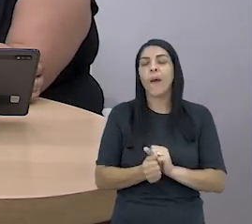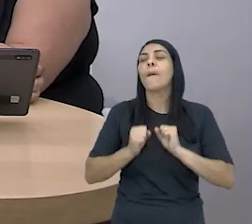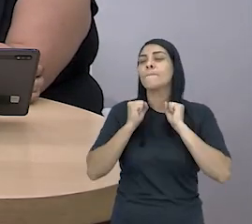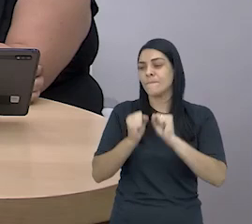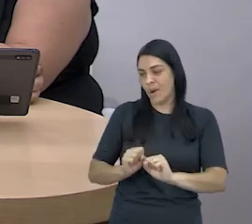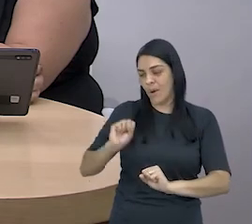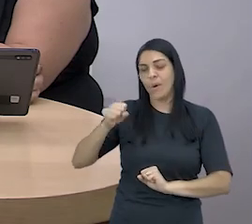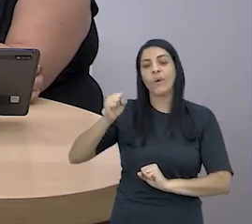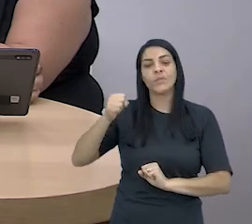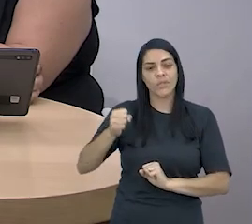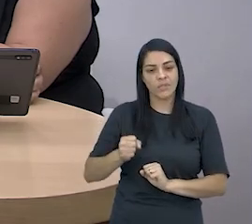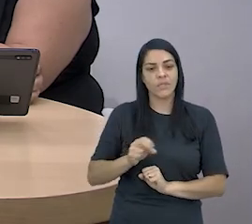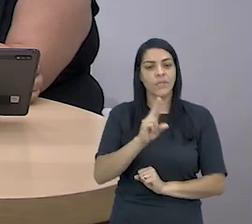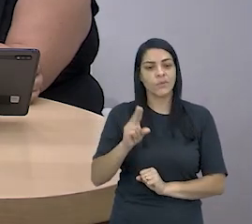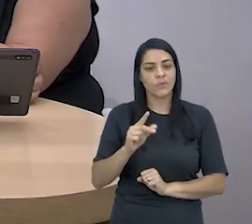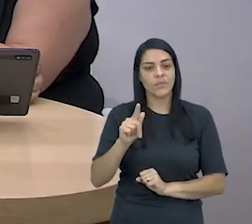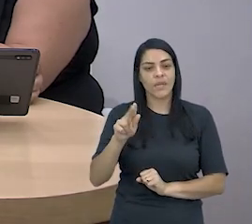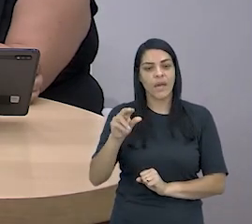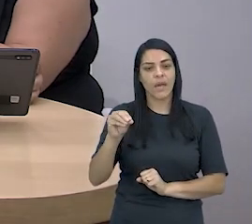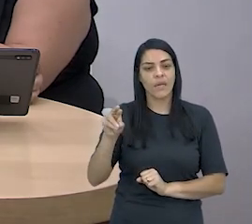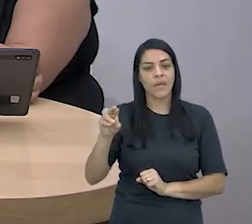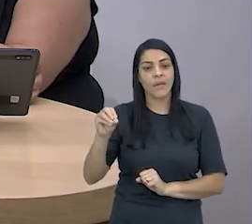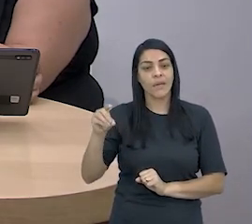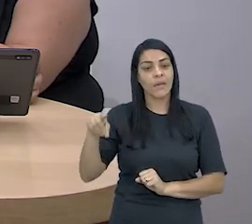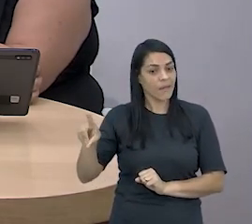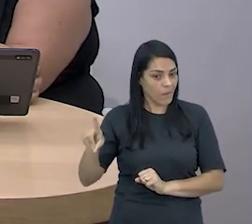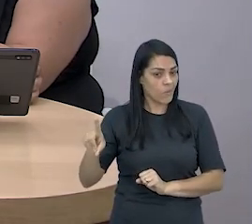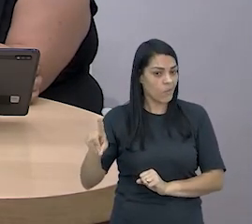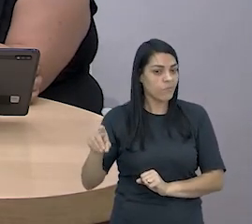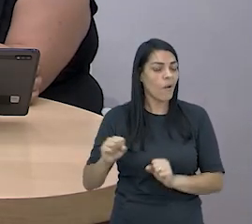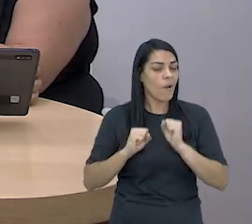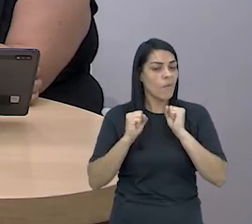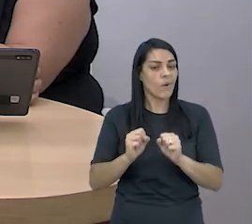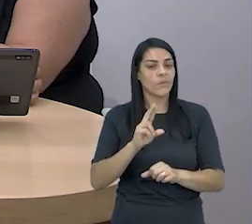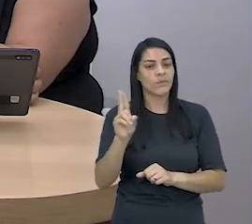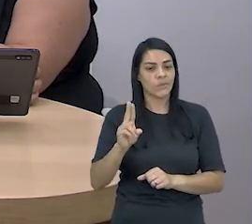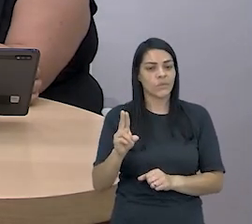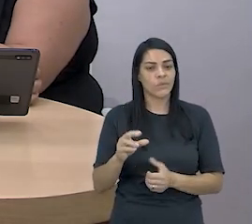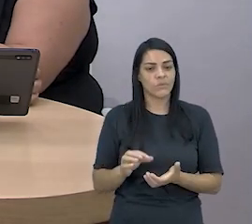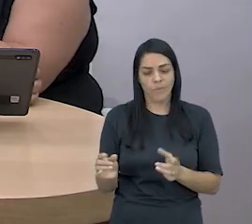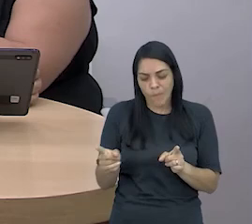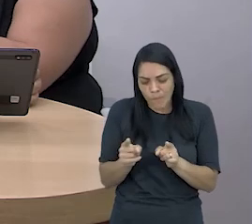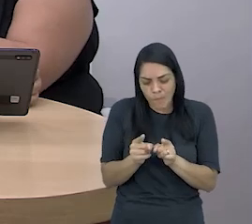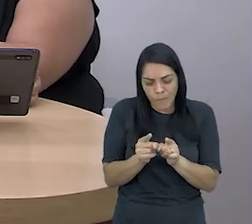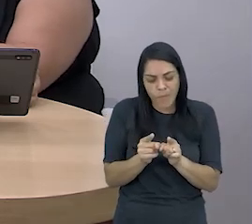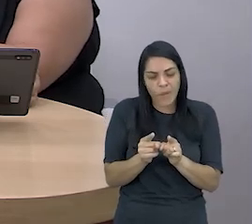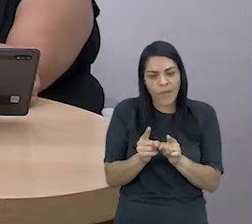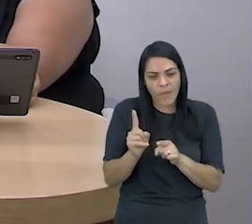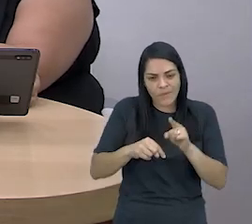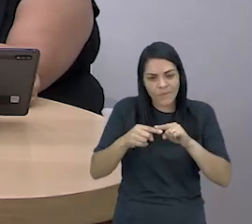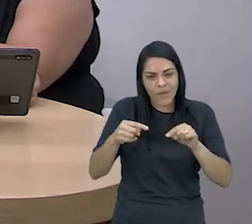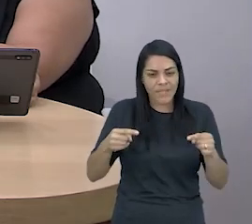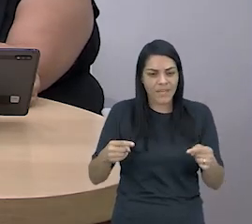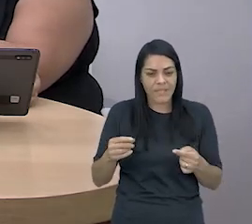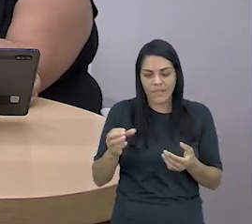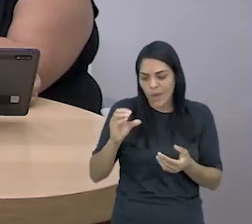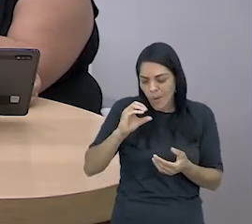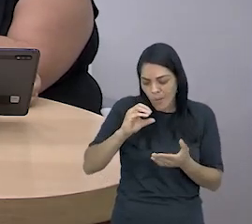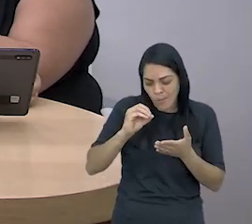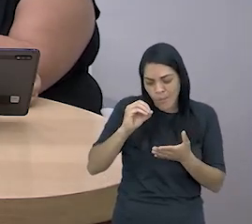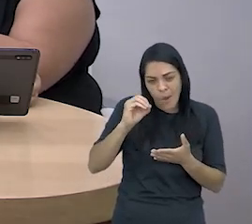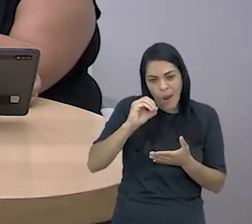quiser o desperdício de alimentos, a gente também pode adaptar com pequenos materiais,